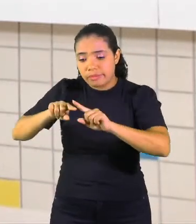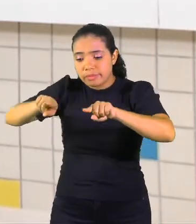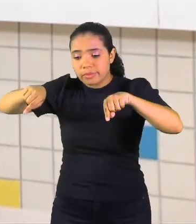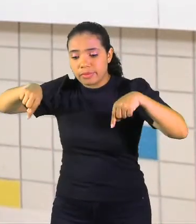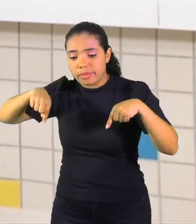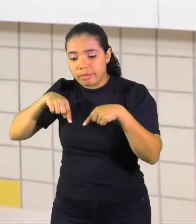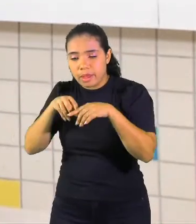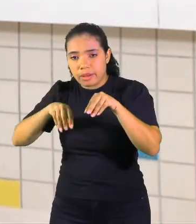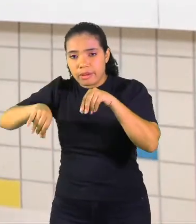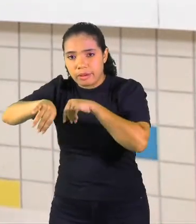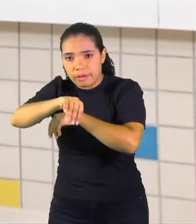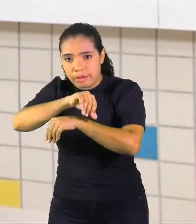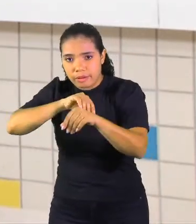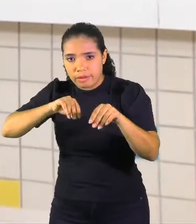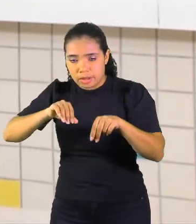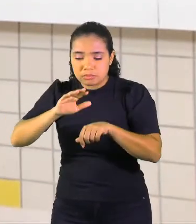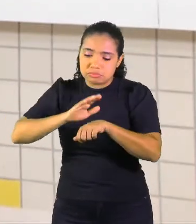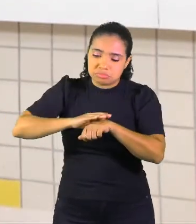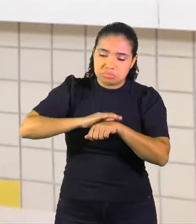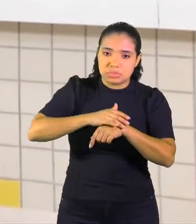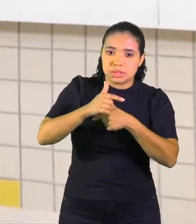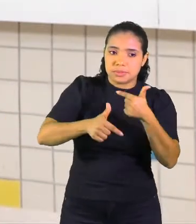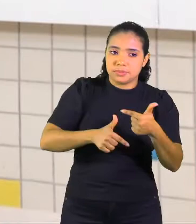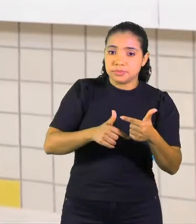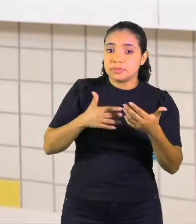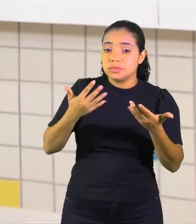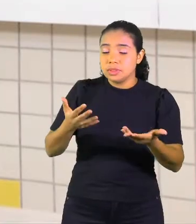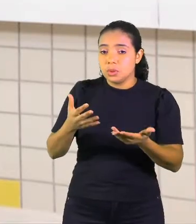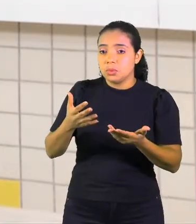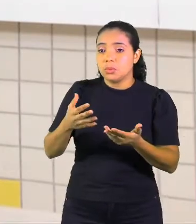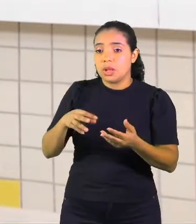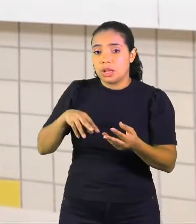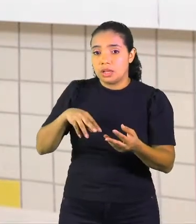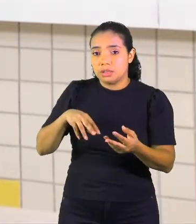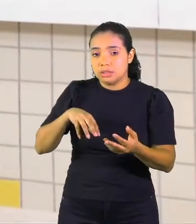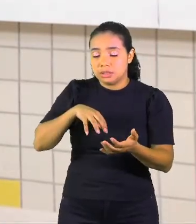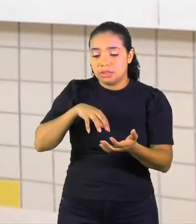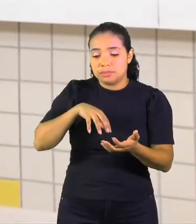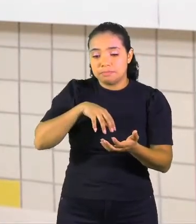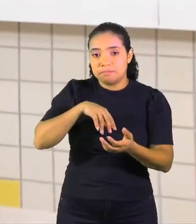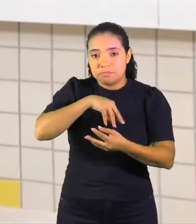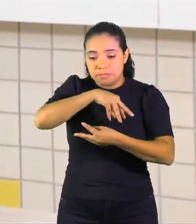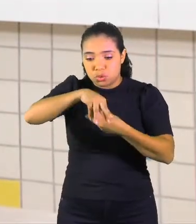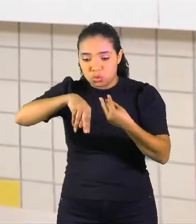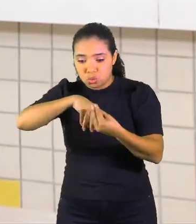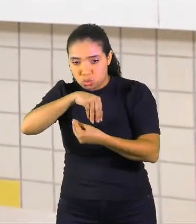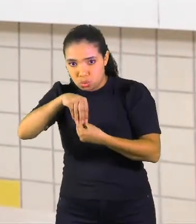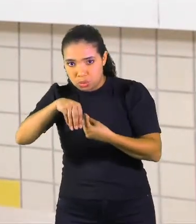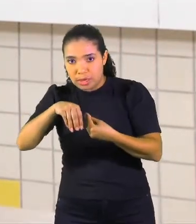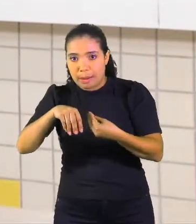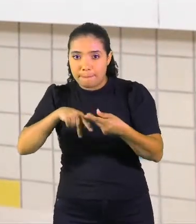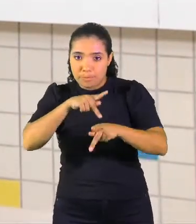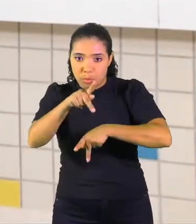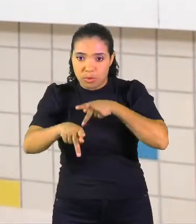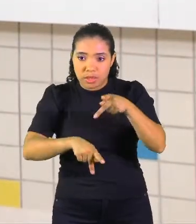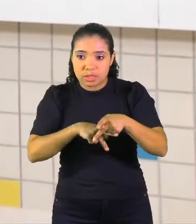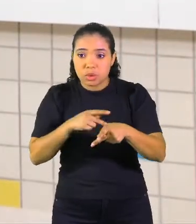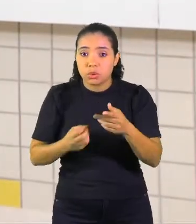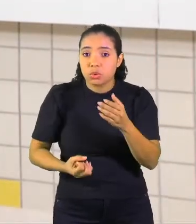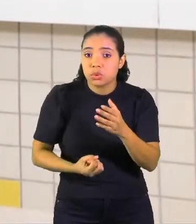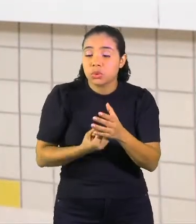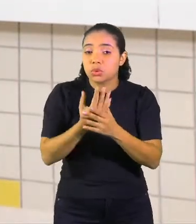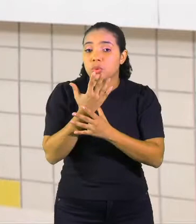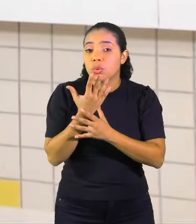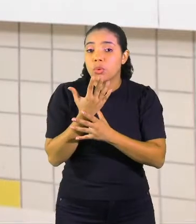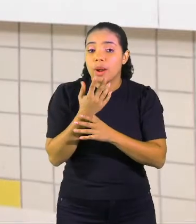no cultivo do café. Essa mistura de povos deu origem à nossa